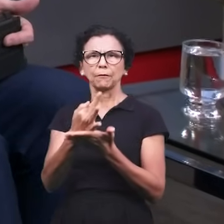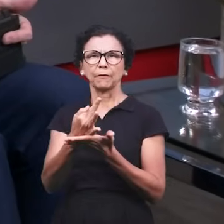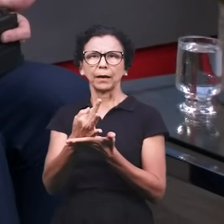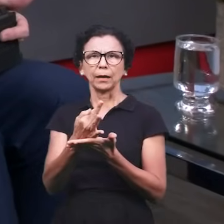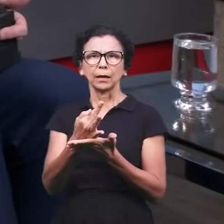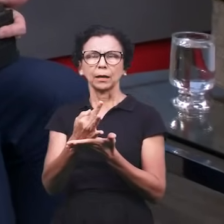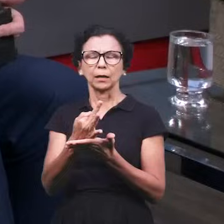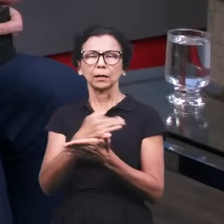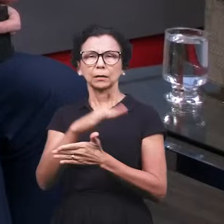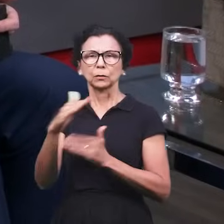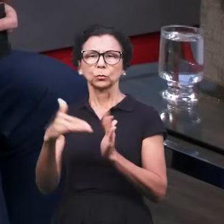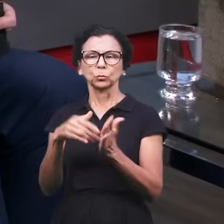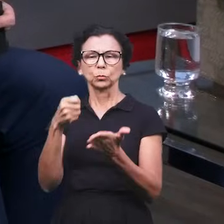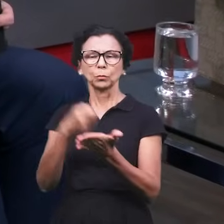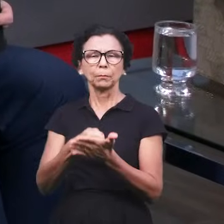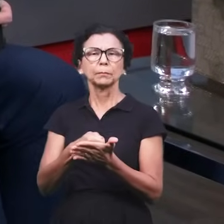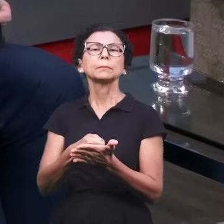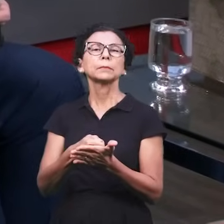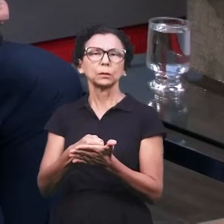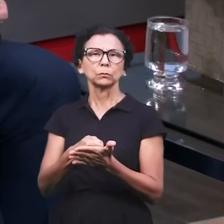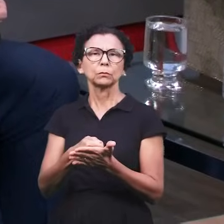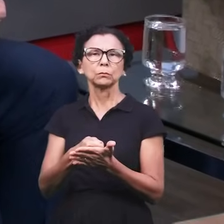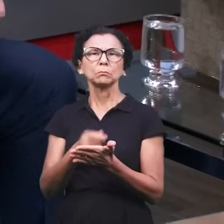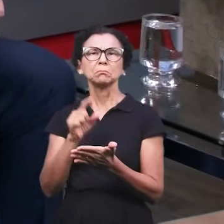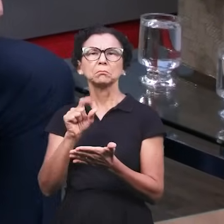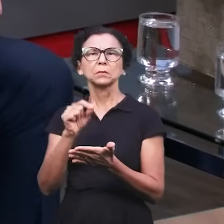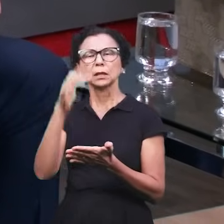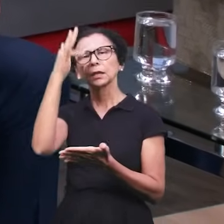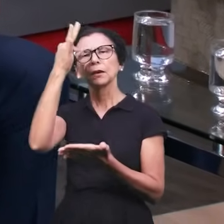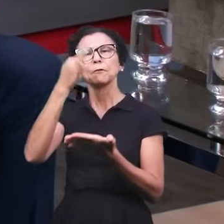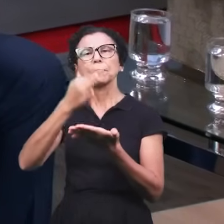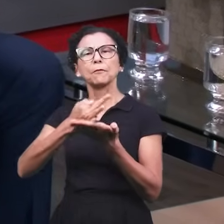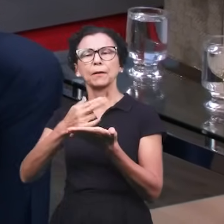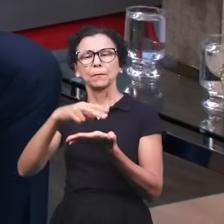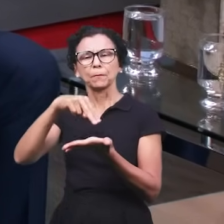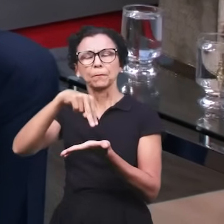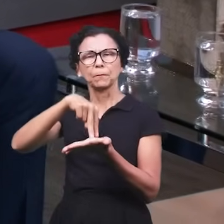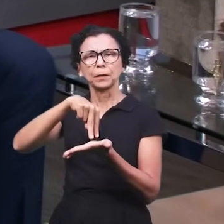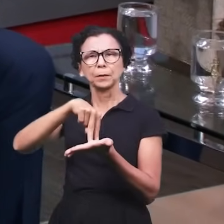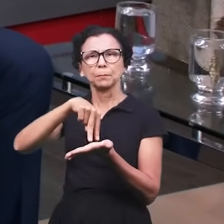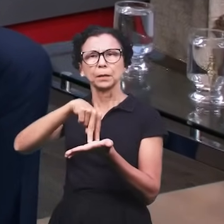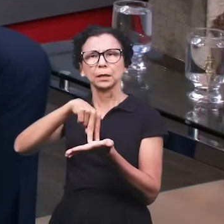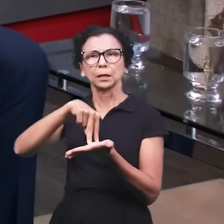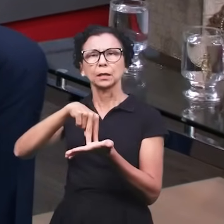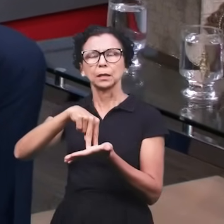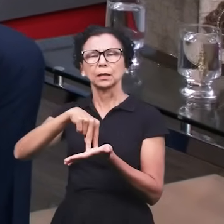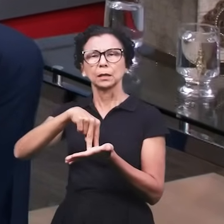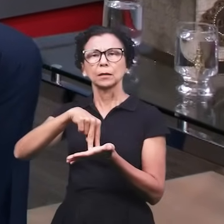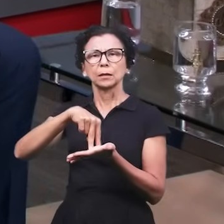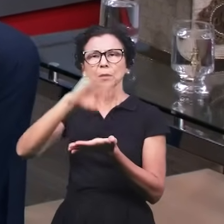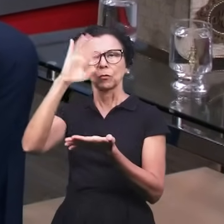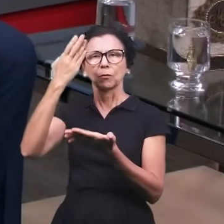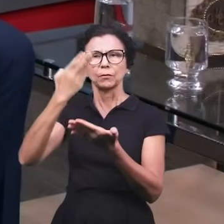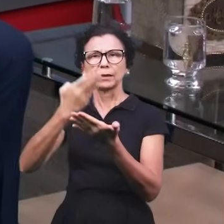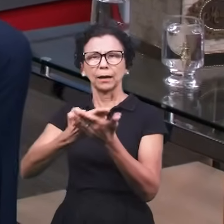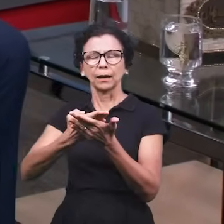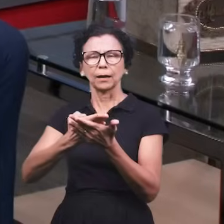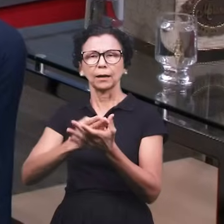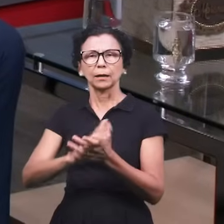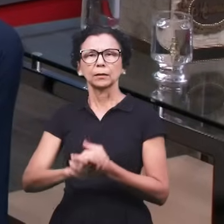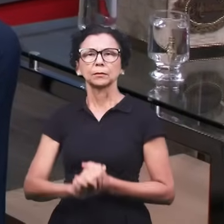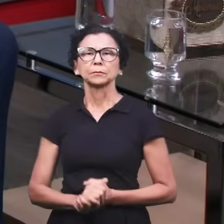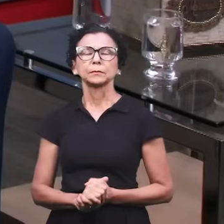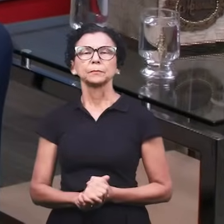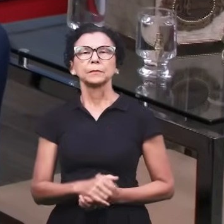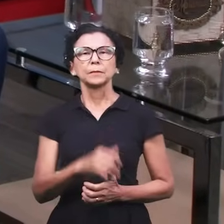que é a fé? A fé é o firme fundamento. Então você pega lá a experiência lá no Velho Testamento, profeticamente mostrando,